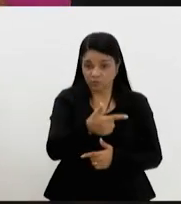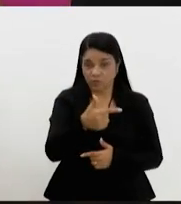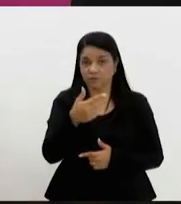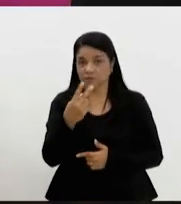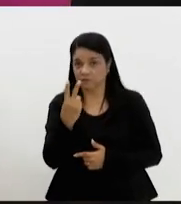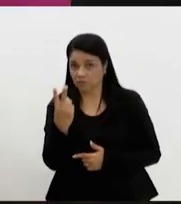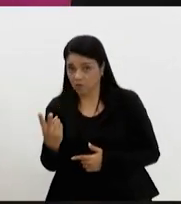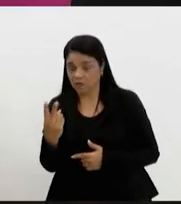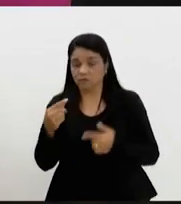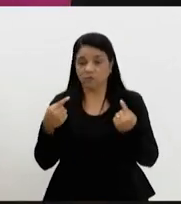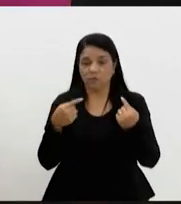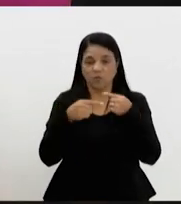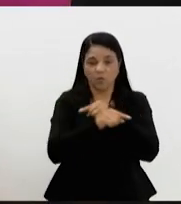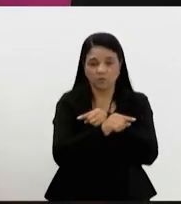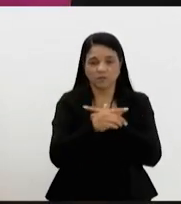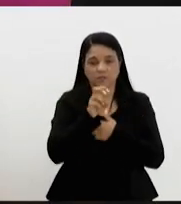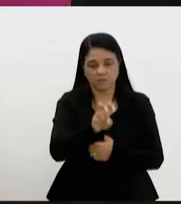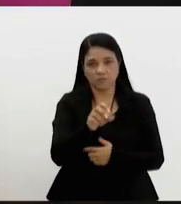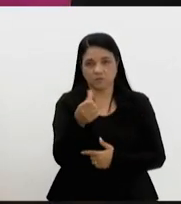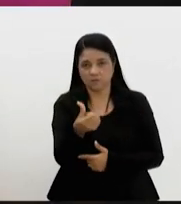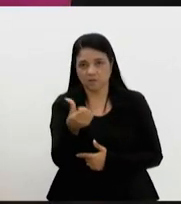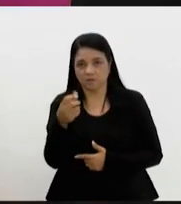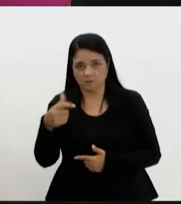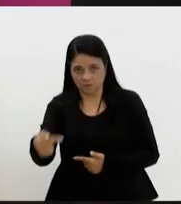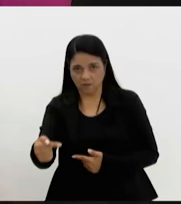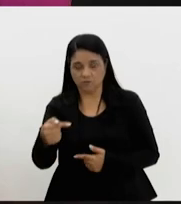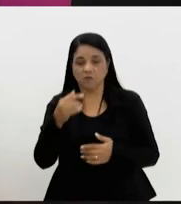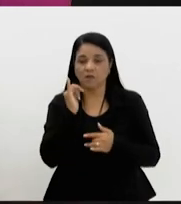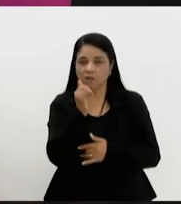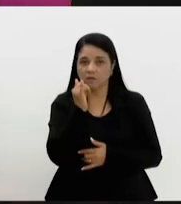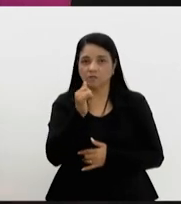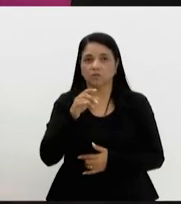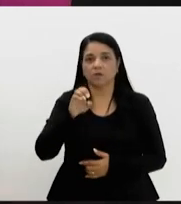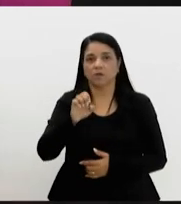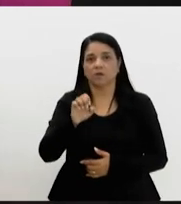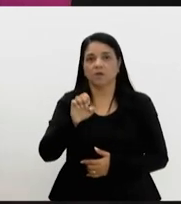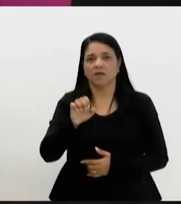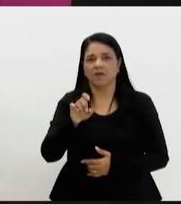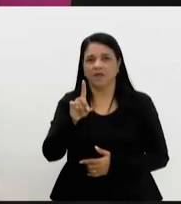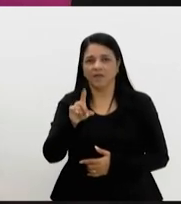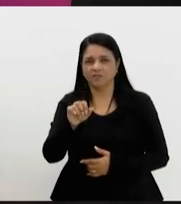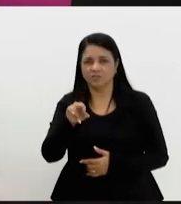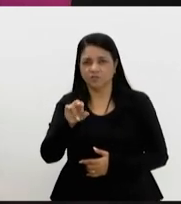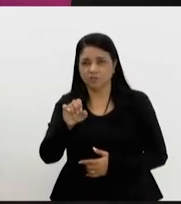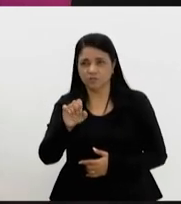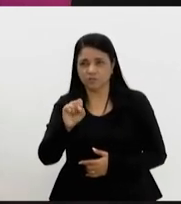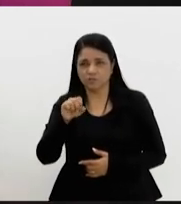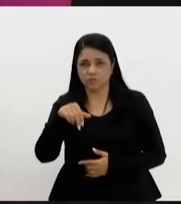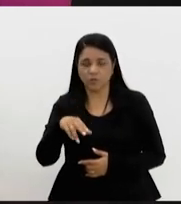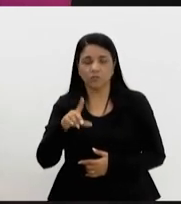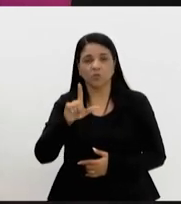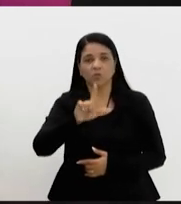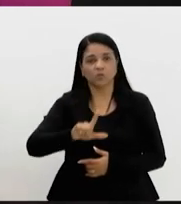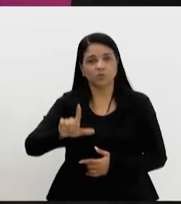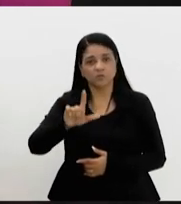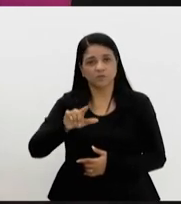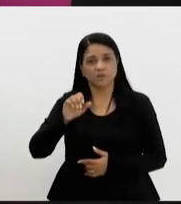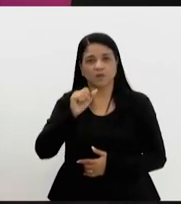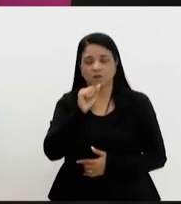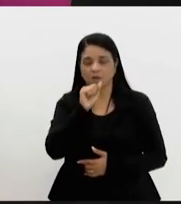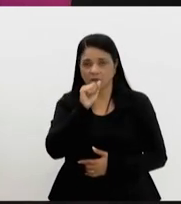4, contrário às emendas 5, 6 e 7. Relatores, deputado Edson Albertassi, Lucinha, Márcio Pacheco, Rodrigo